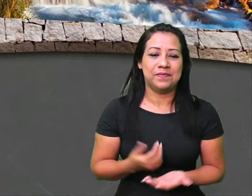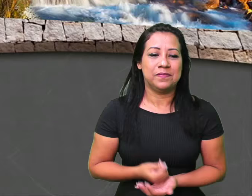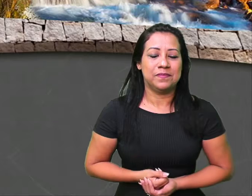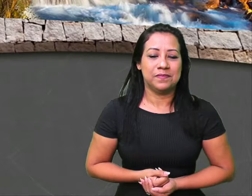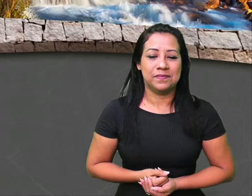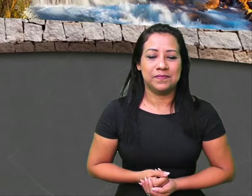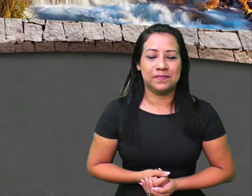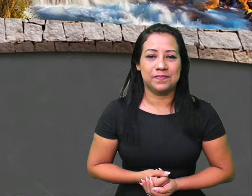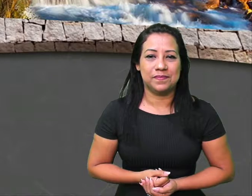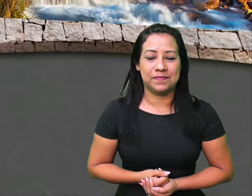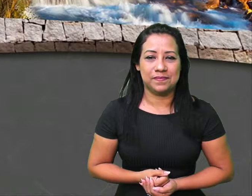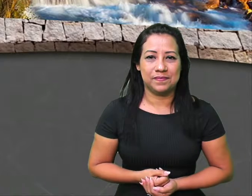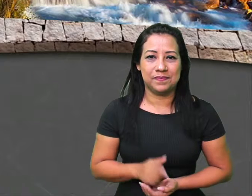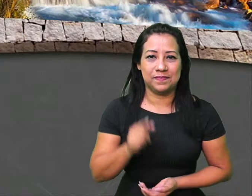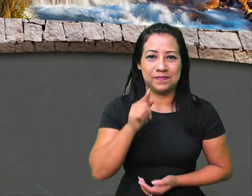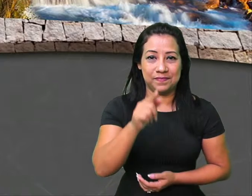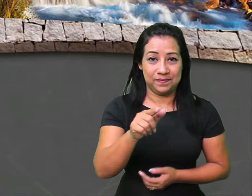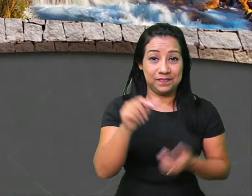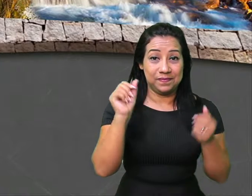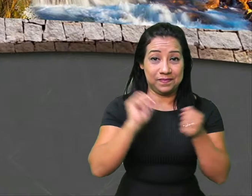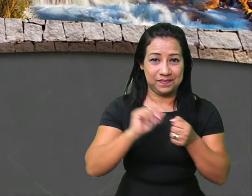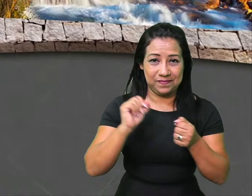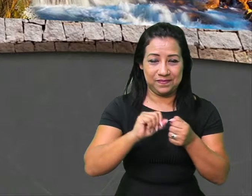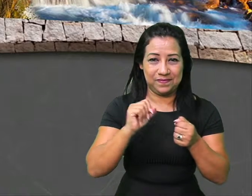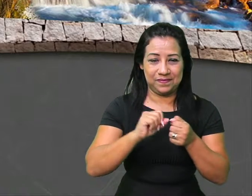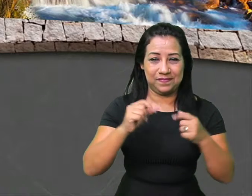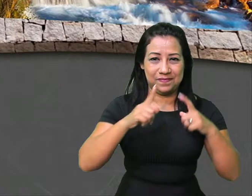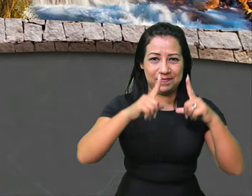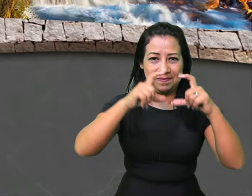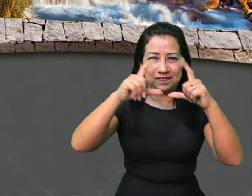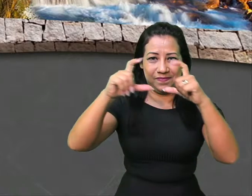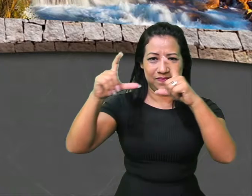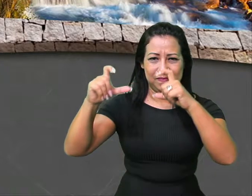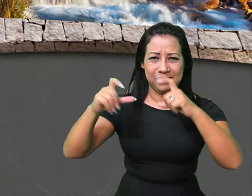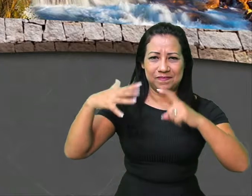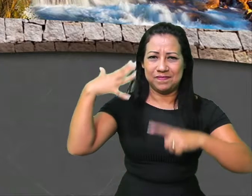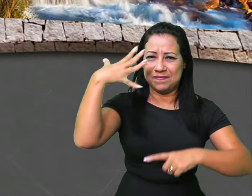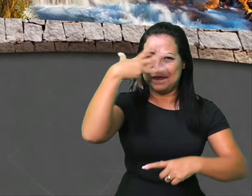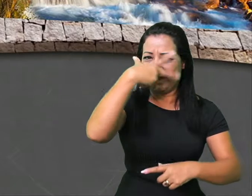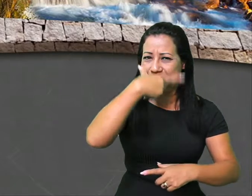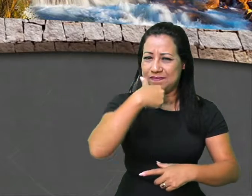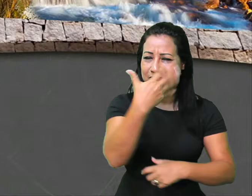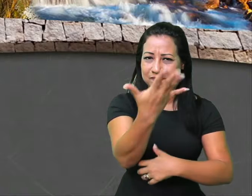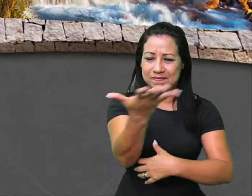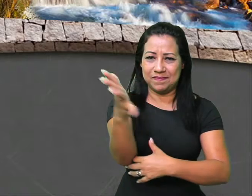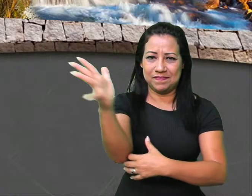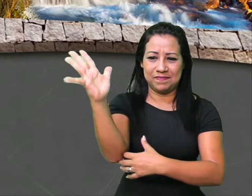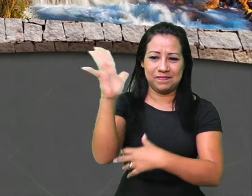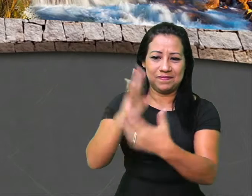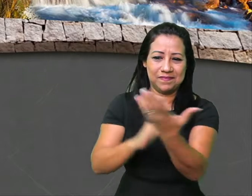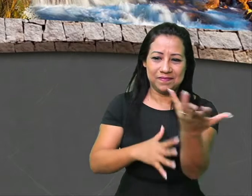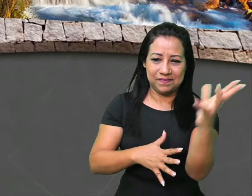para você fazer uma foto linda, maravilhosa, de uma paisagem que chama muita atenção aí,